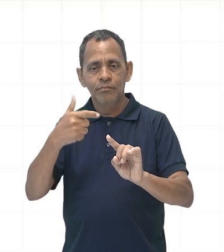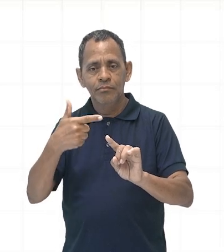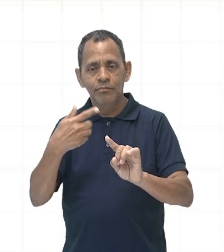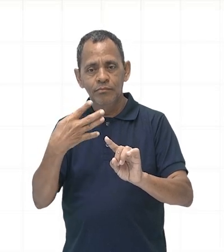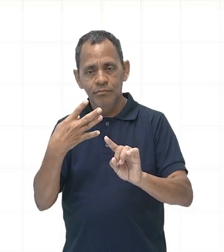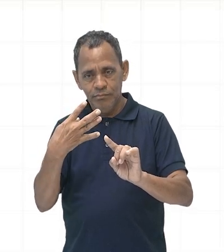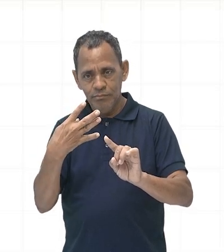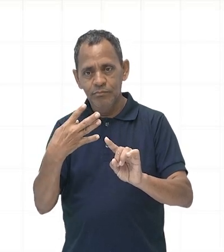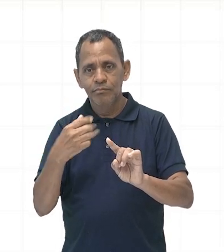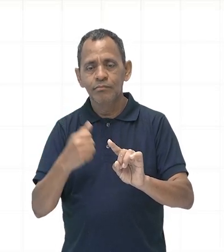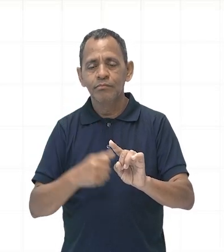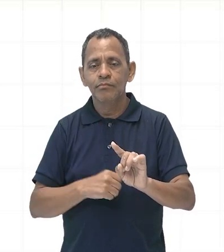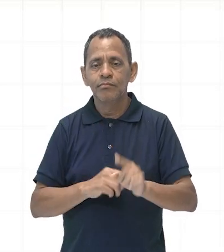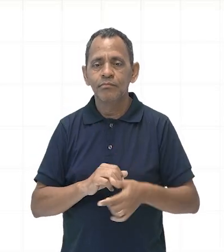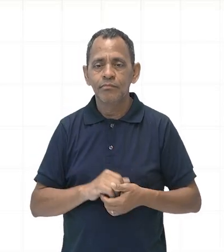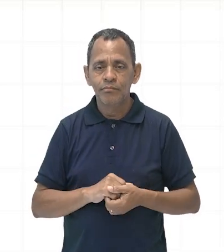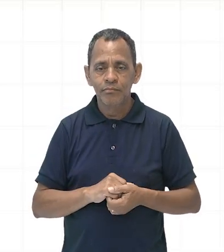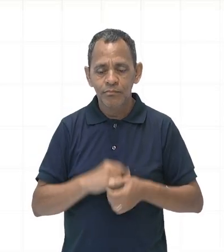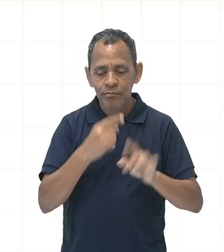1.073.741.824